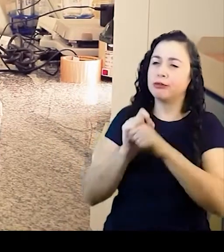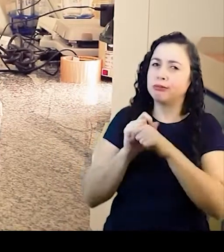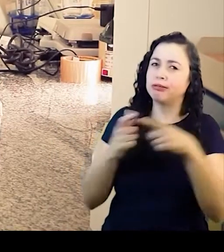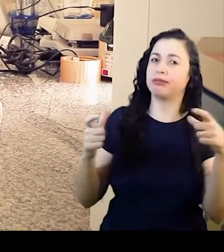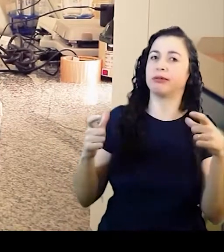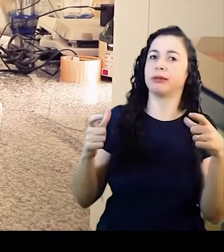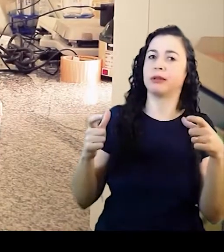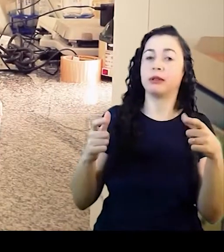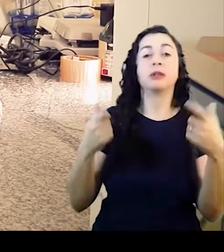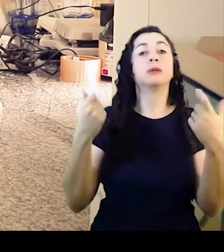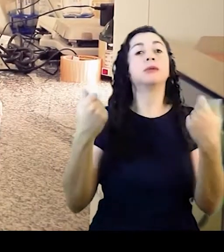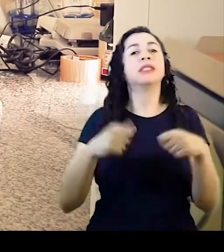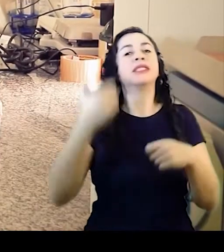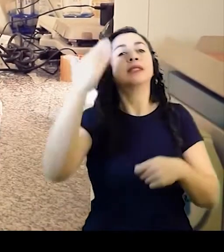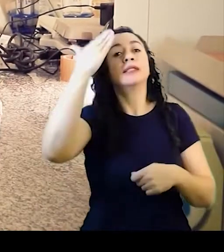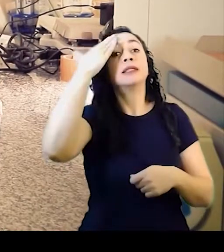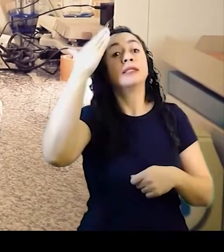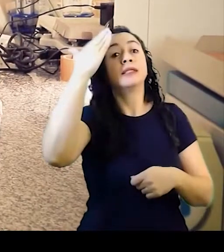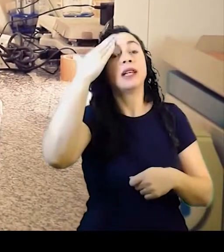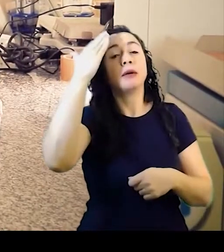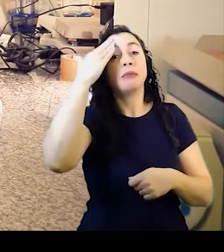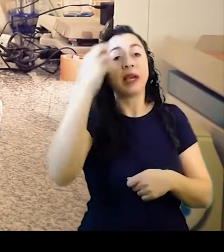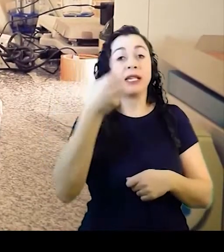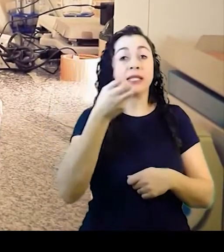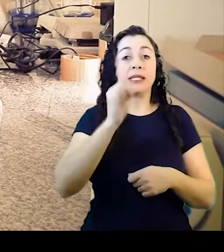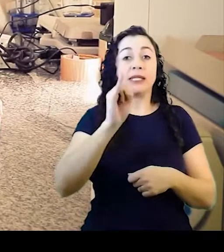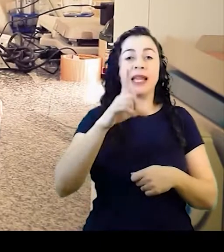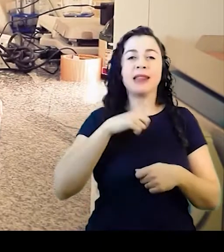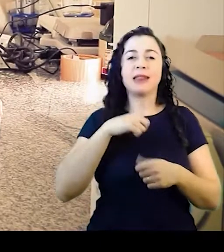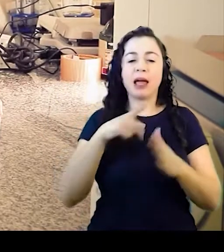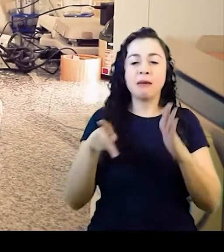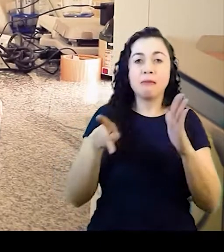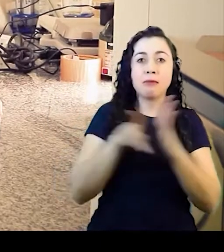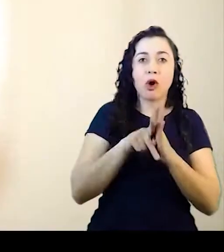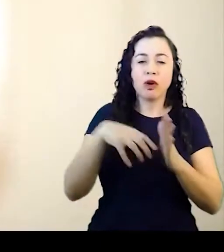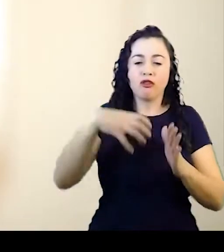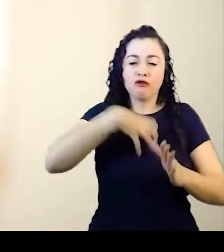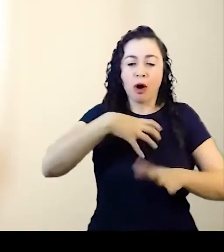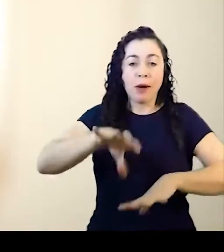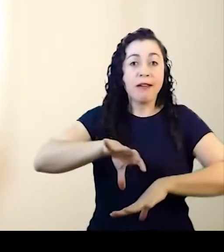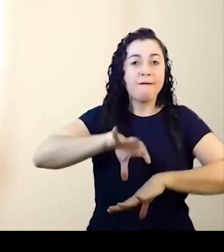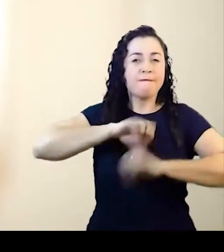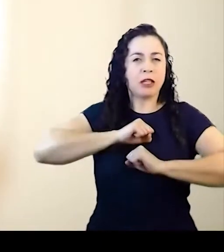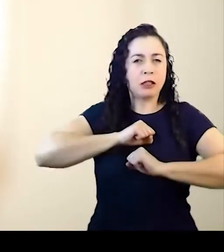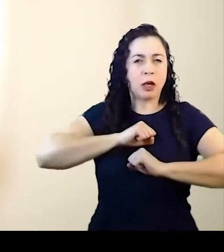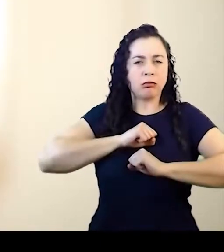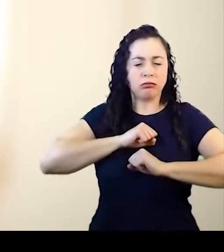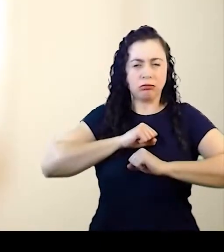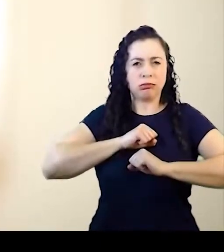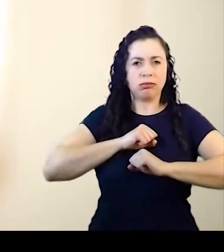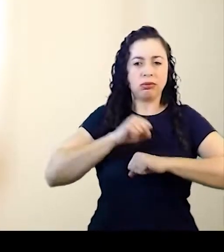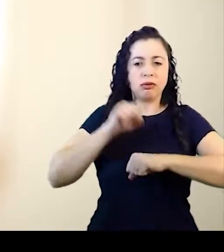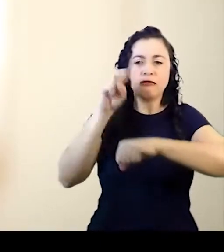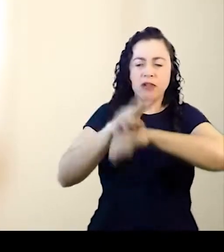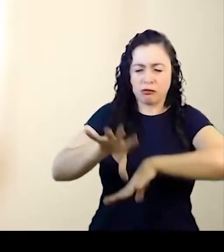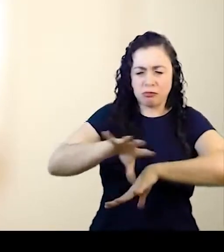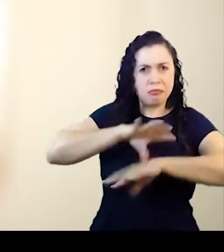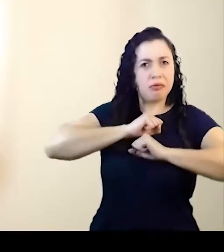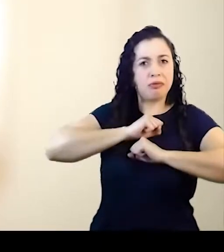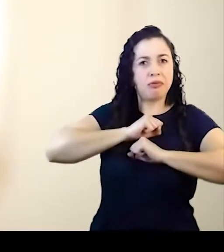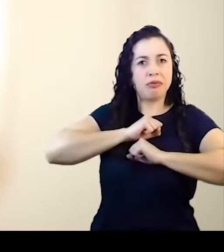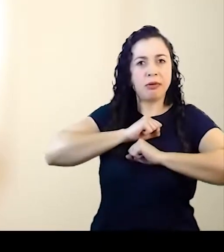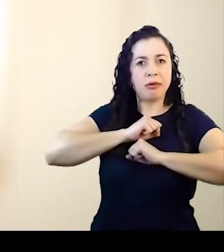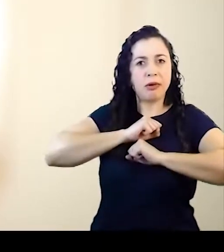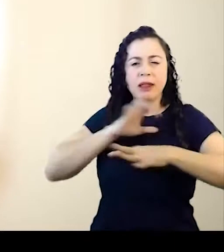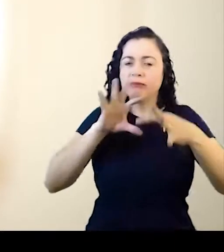gente busca saber se alguns mecanismos de infecção do vírus dependem de vias